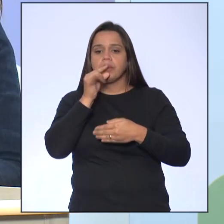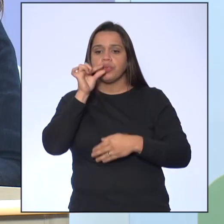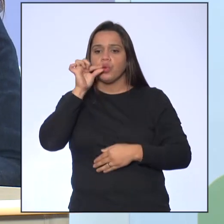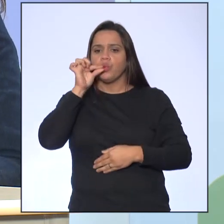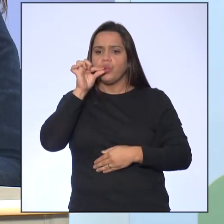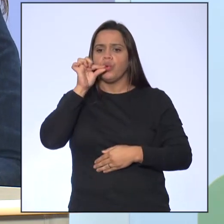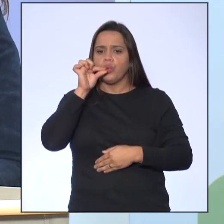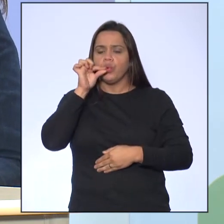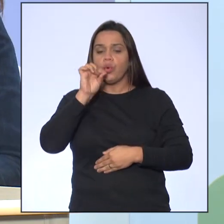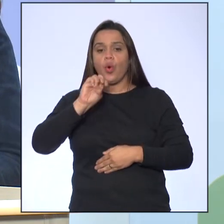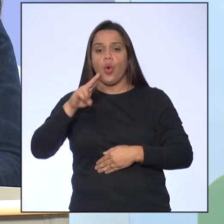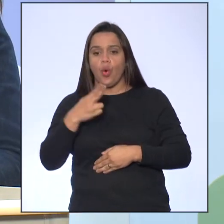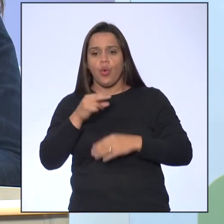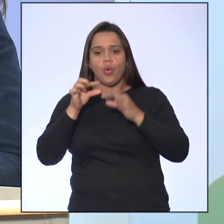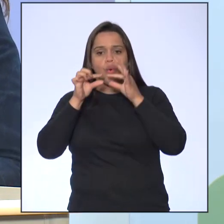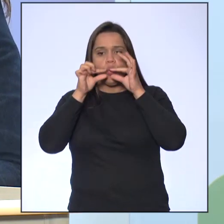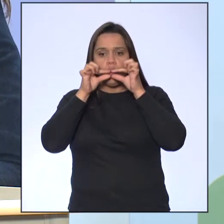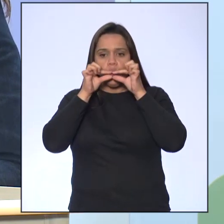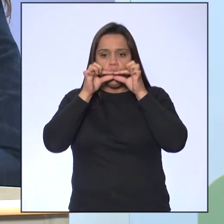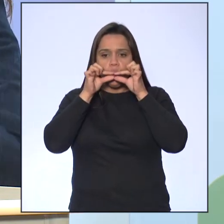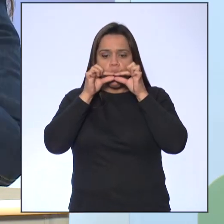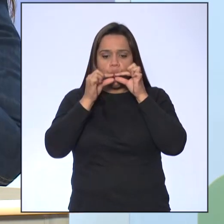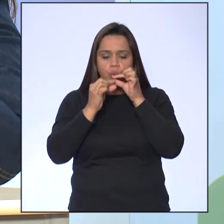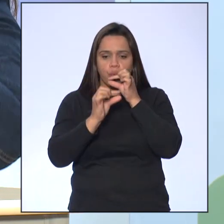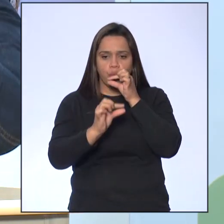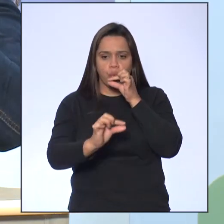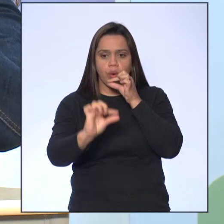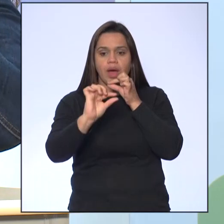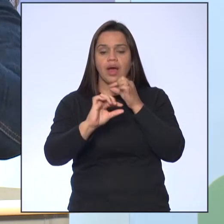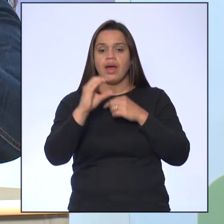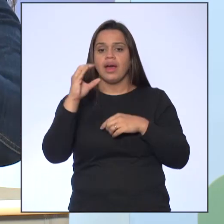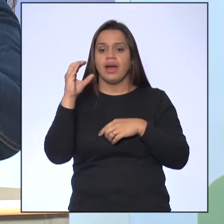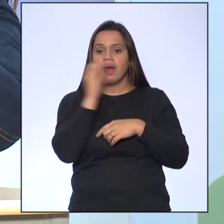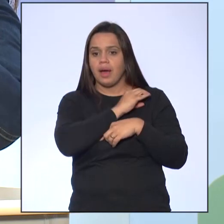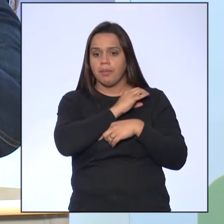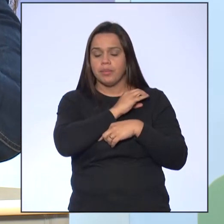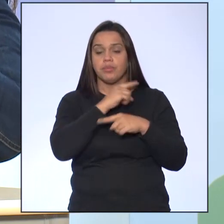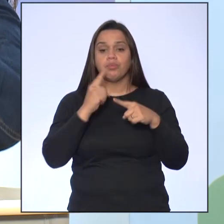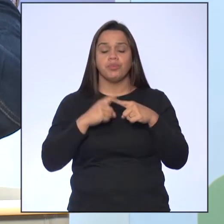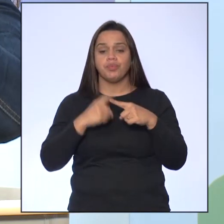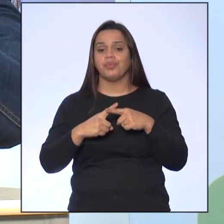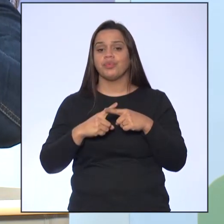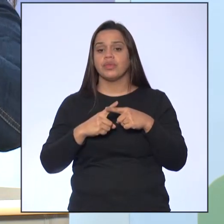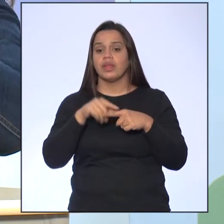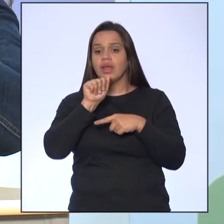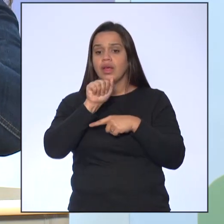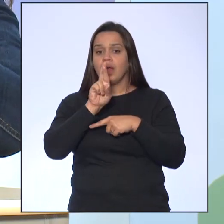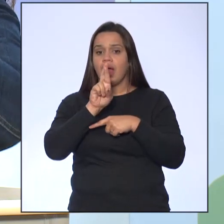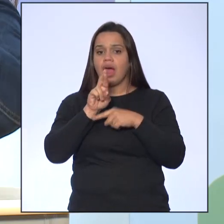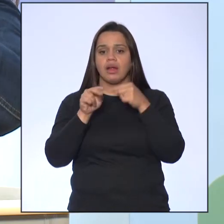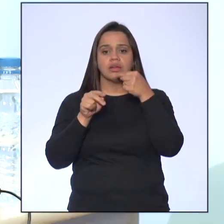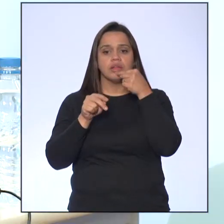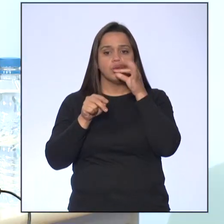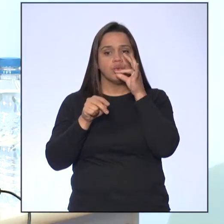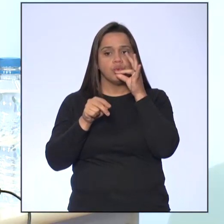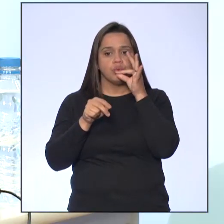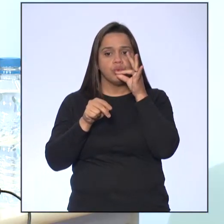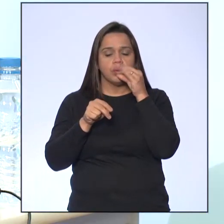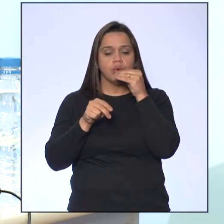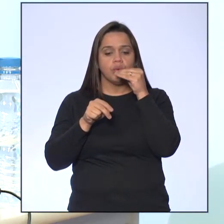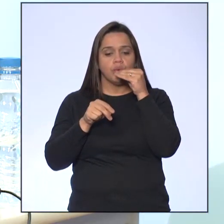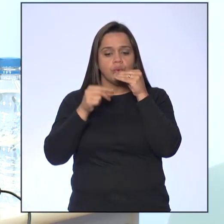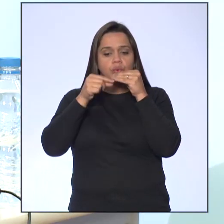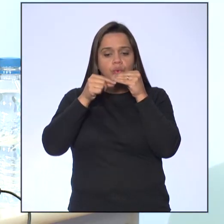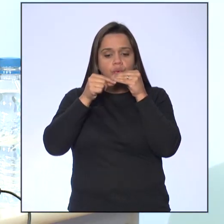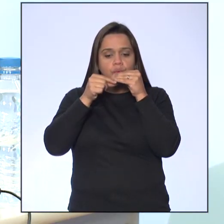piccolo, a resposta de som é quase imediata. O ar, conforme você emitiu o ar aqui na frente, né, você soprou aqui, ele